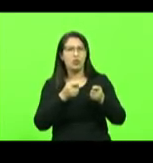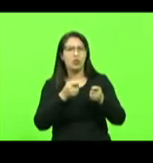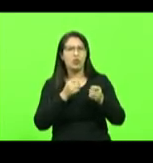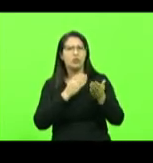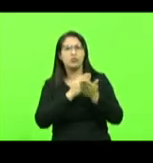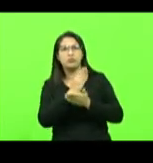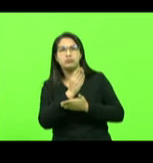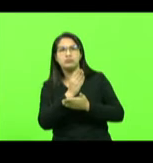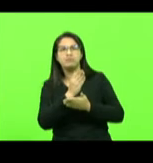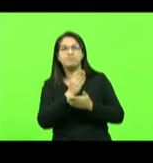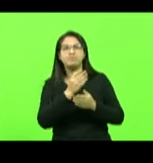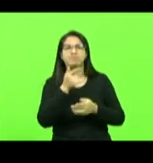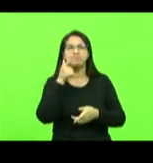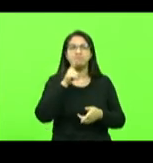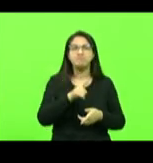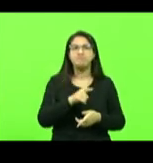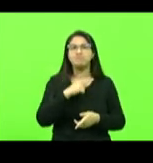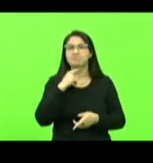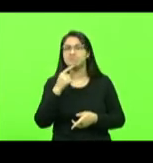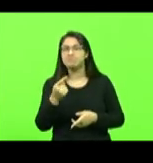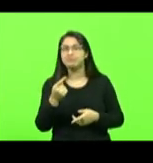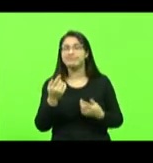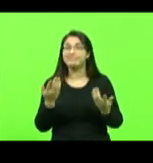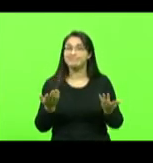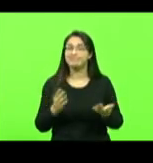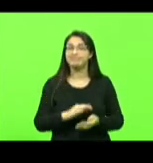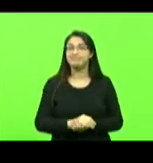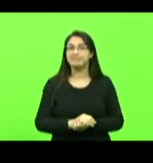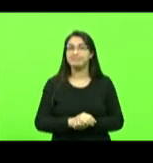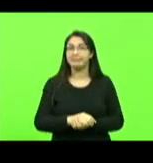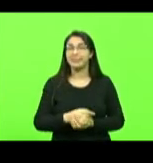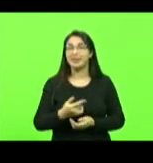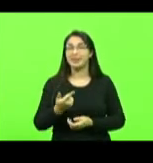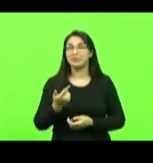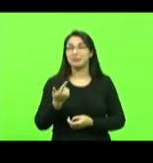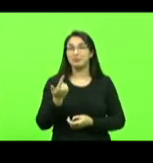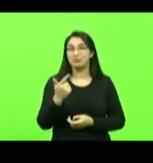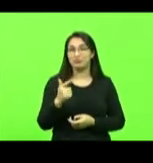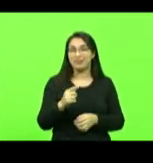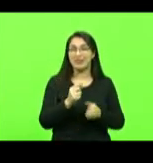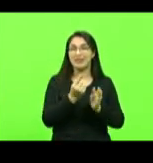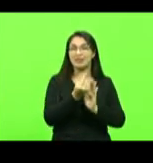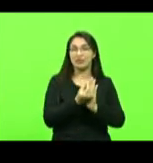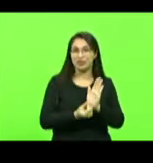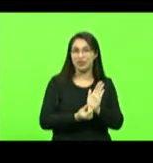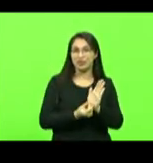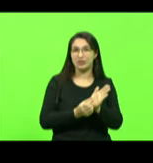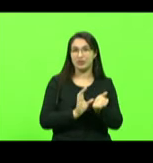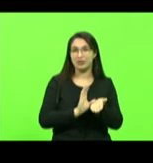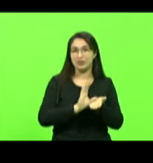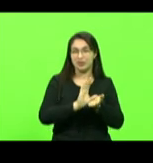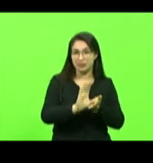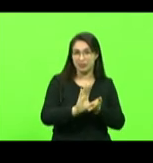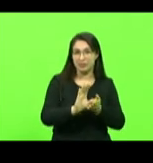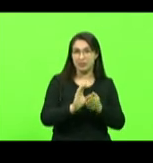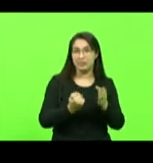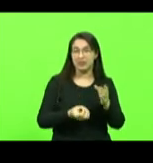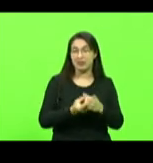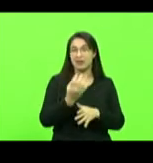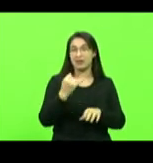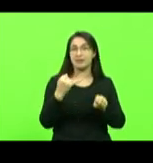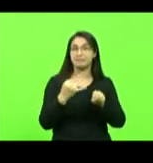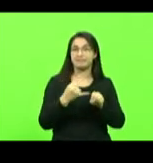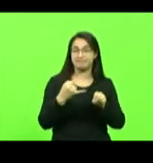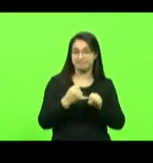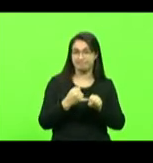seria pensar que não se tem recursos para se providenciar um sistema de informação. Há recursos para a gestão estadual da assistência, parados em